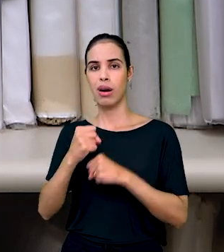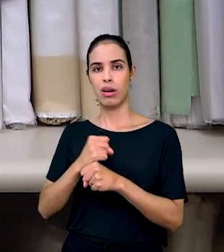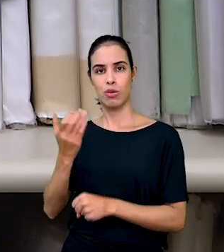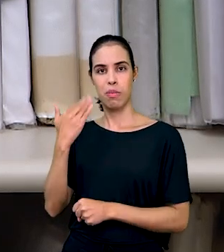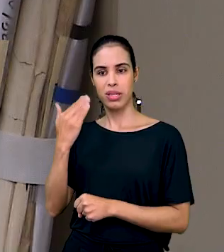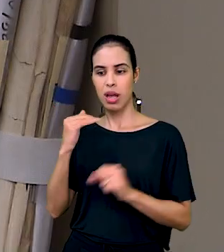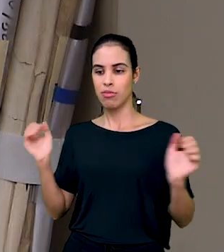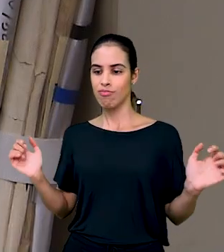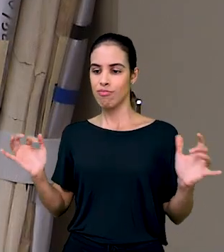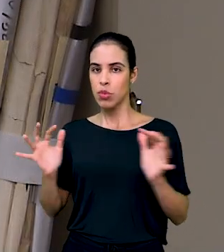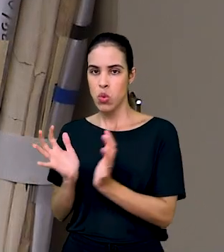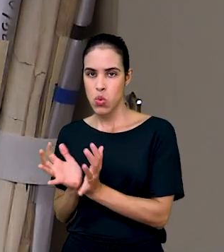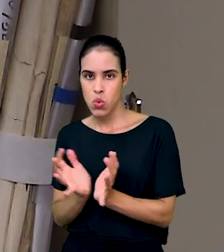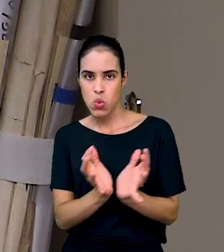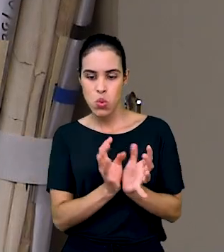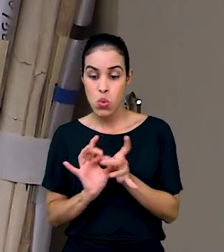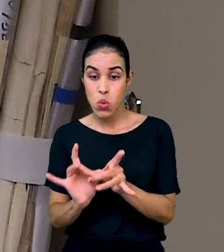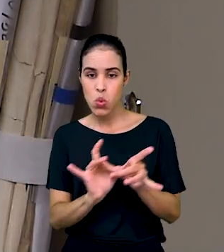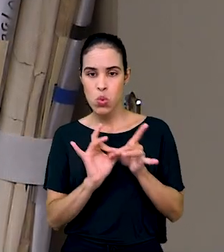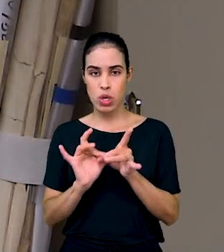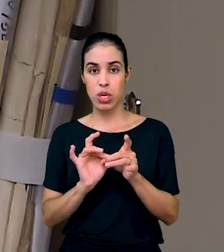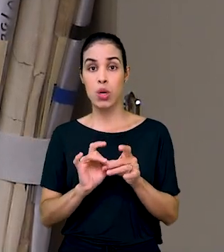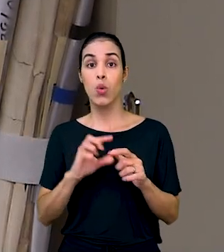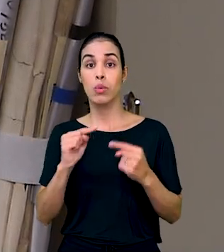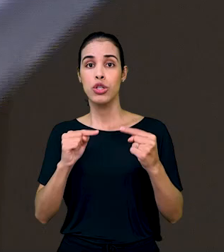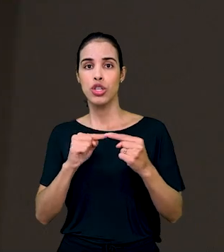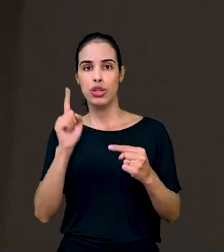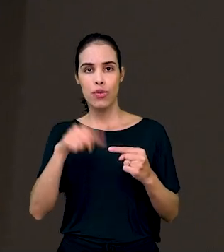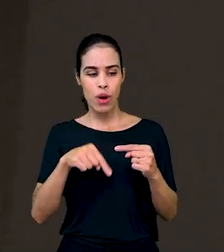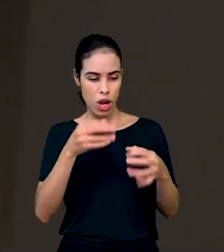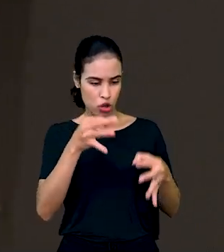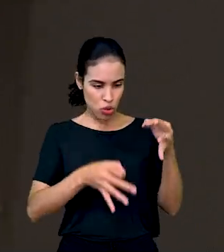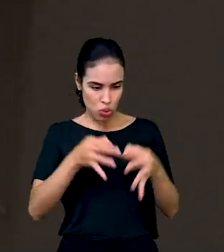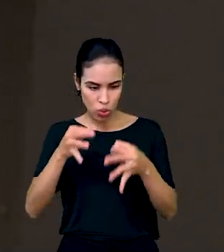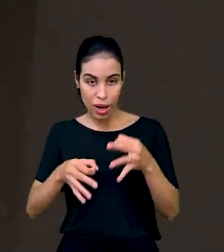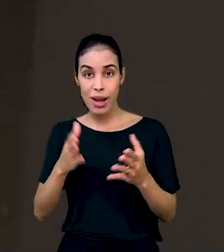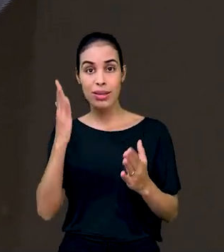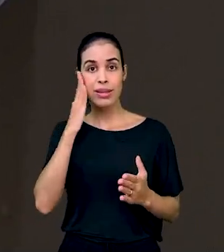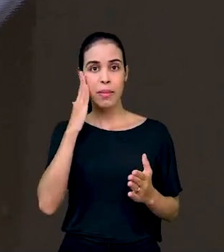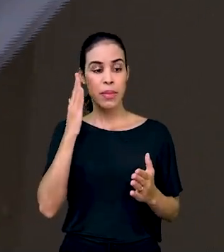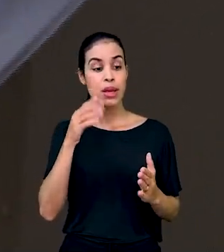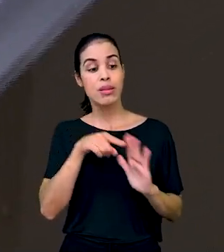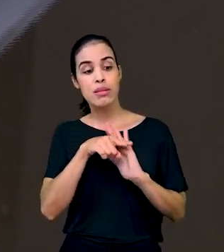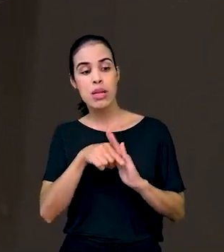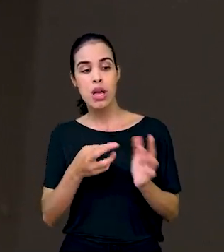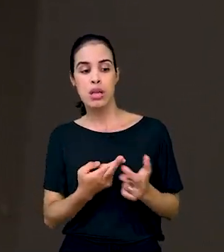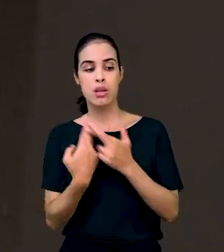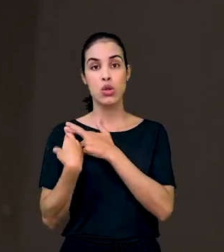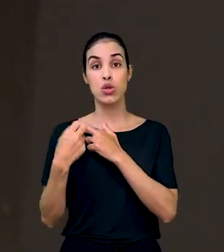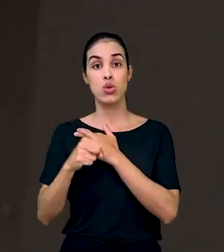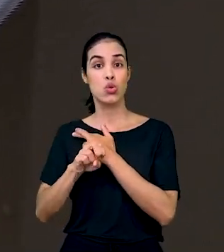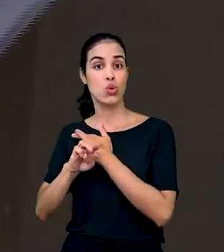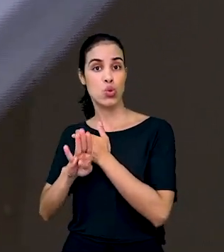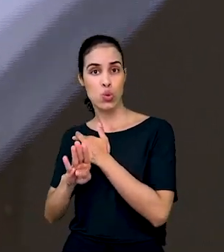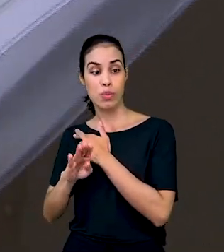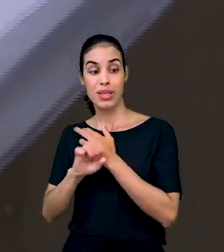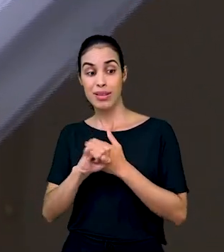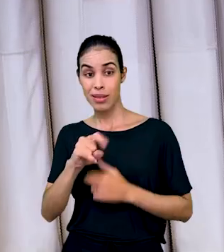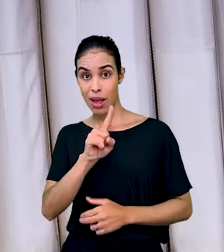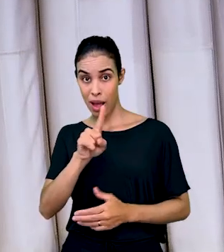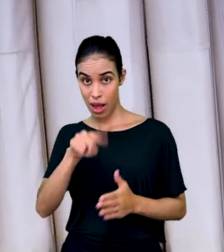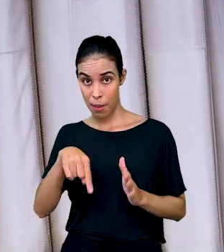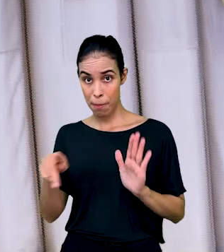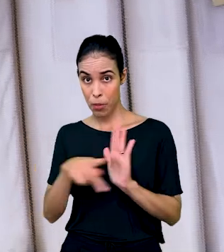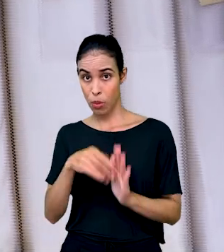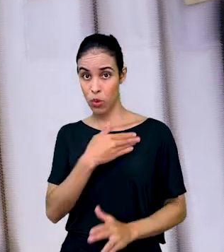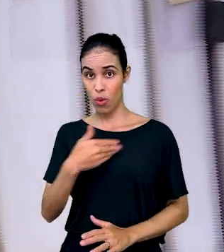ano passado para reduzir o volume de processos que tratam da responsabilidade subsidiária de entes públicos.